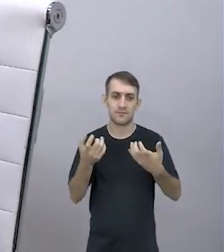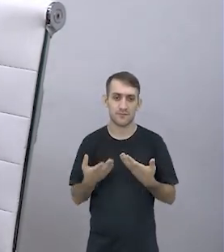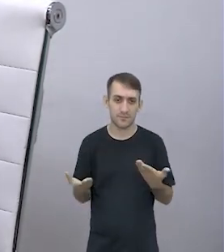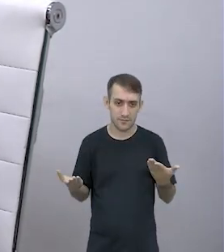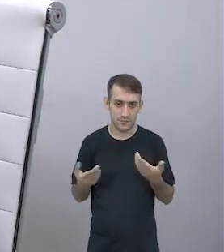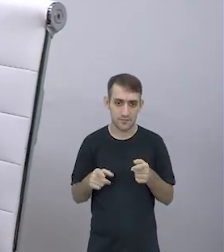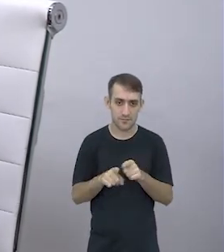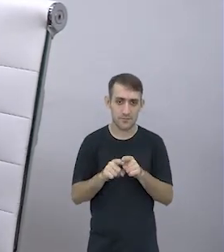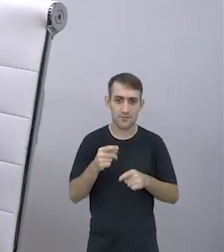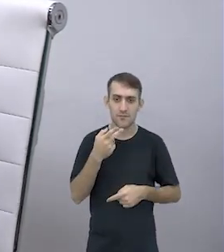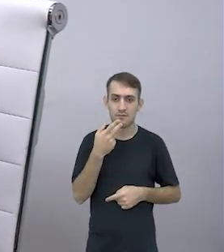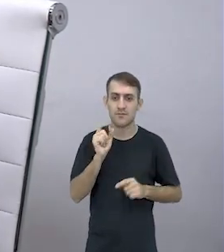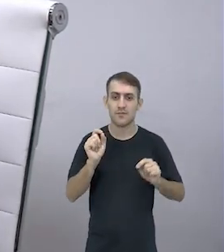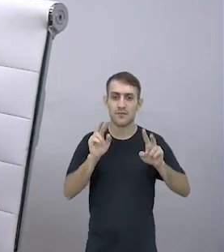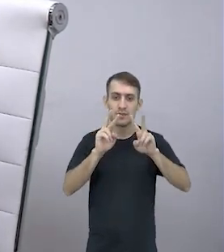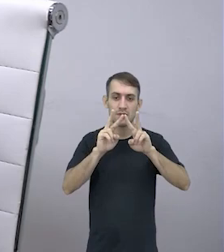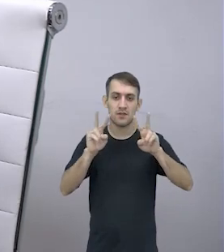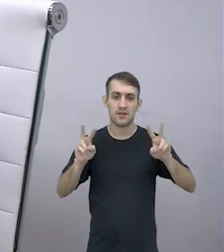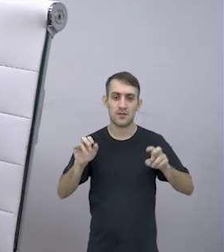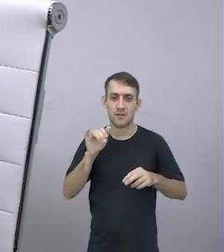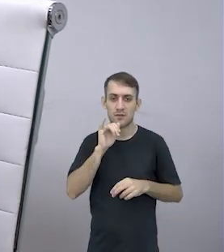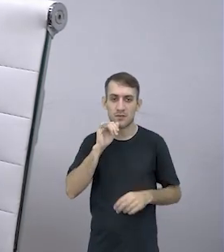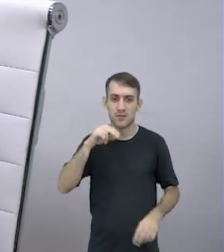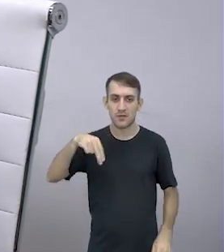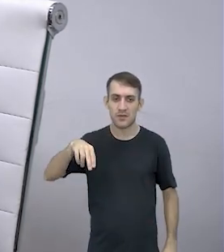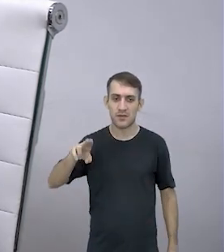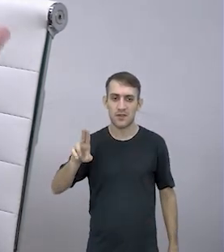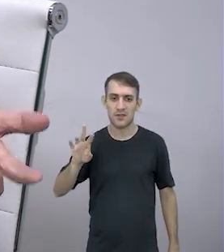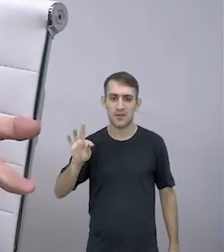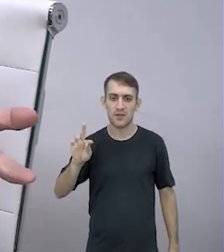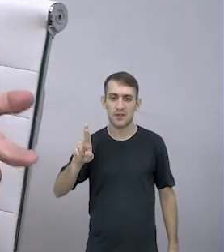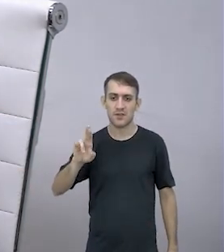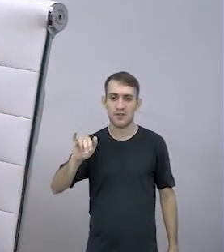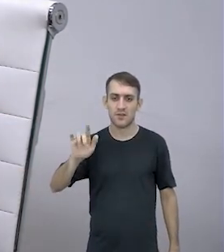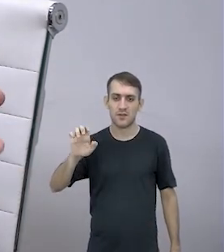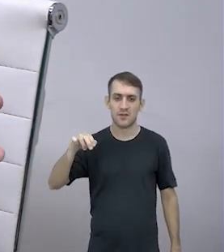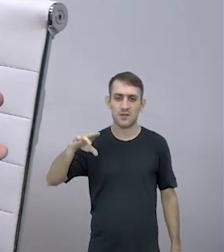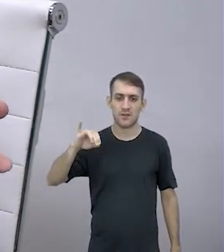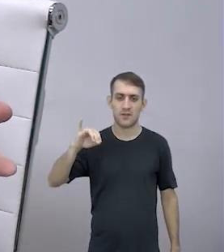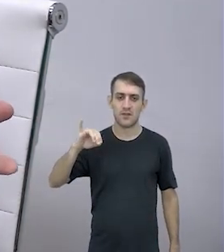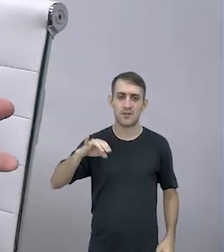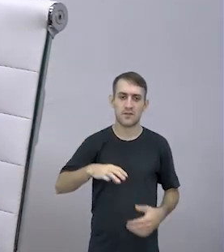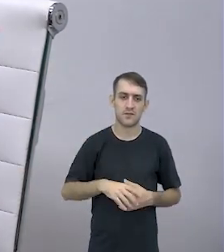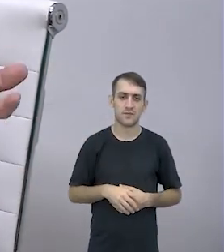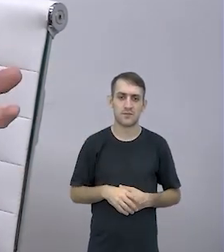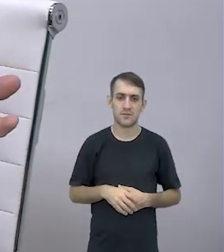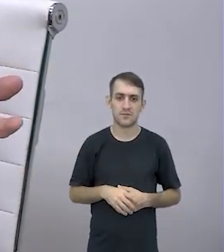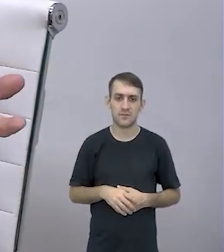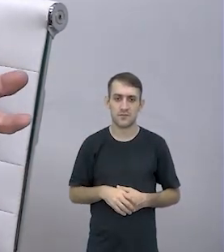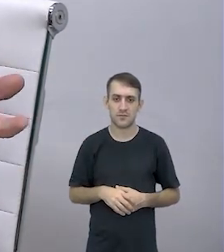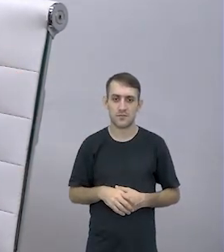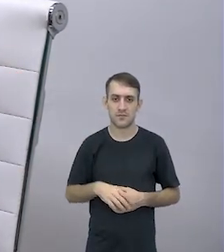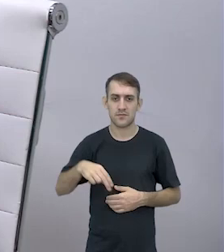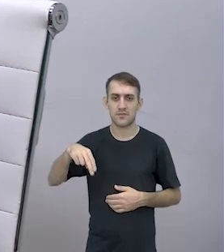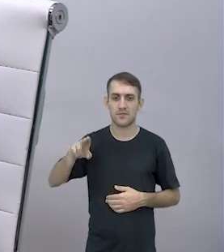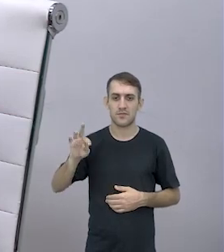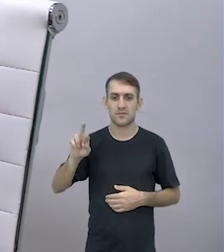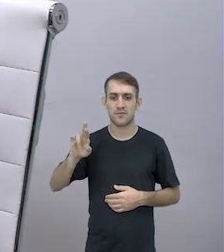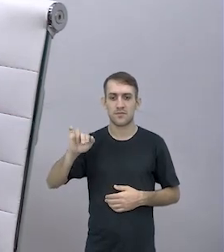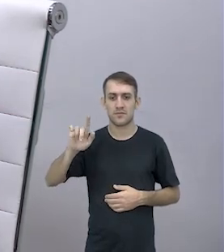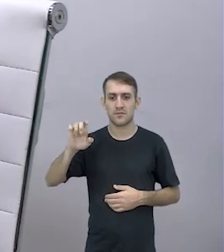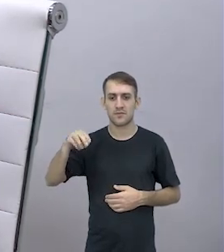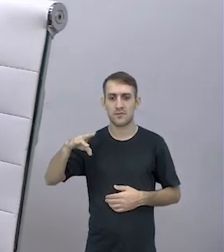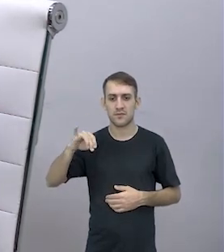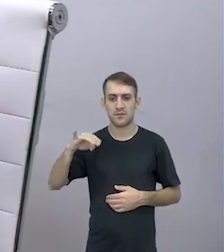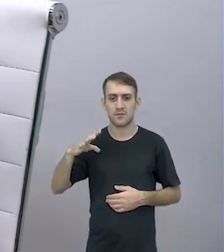mais aqui sobre a nutrigenômica, falar sobre a nutrigenômica, né? O